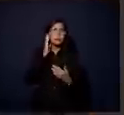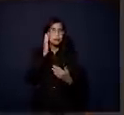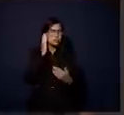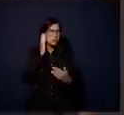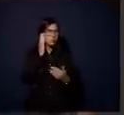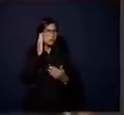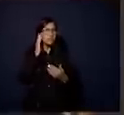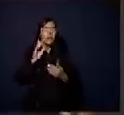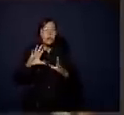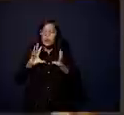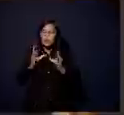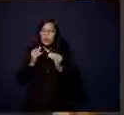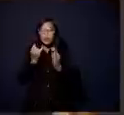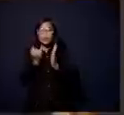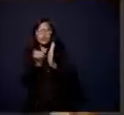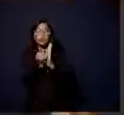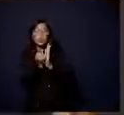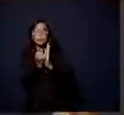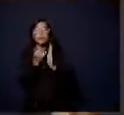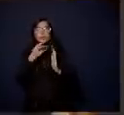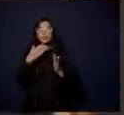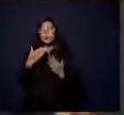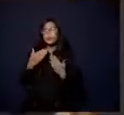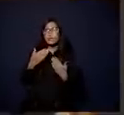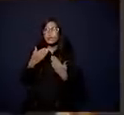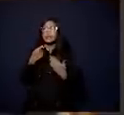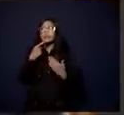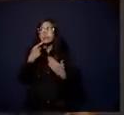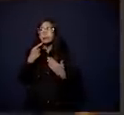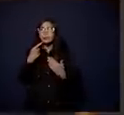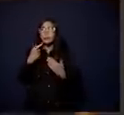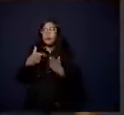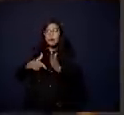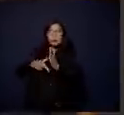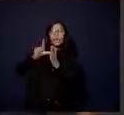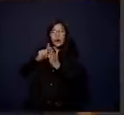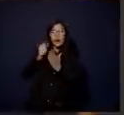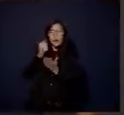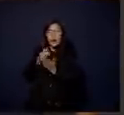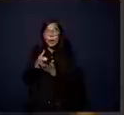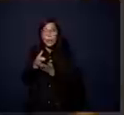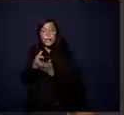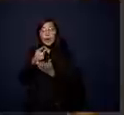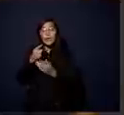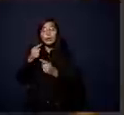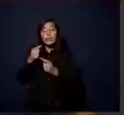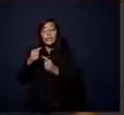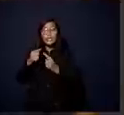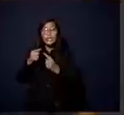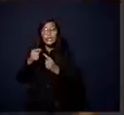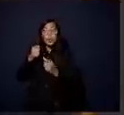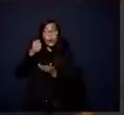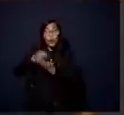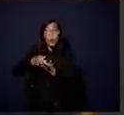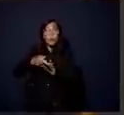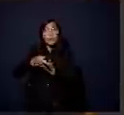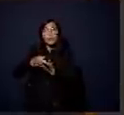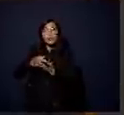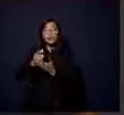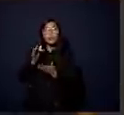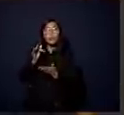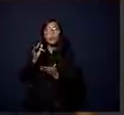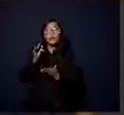significa que todo o imposto foi pago nas etapas anteriores é recuperado ele é cobrado no destino significa que